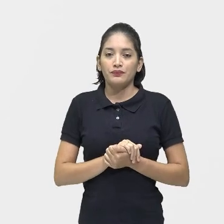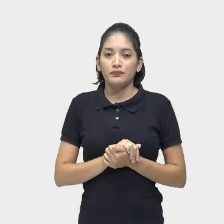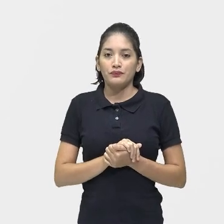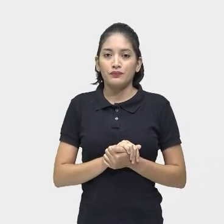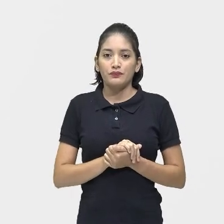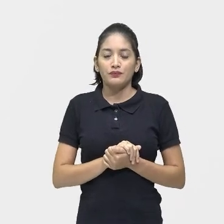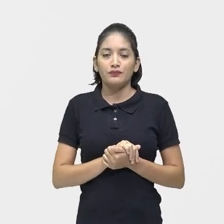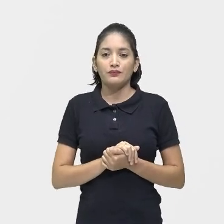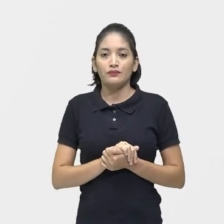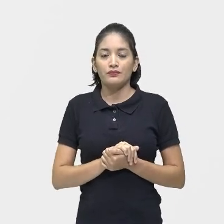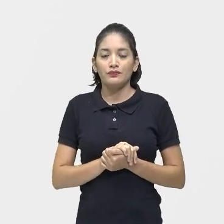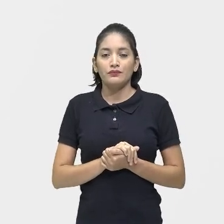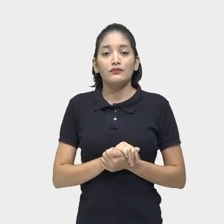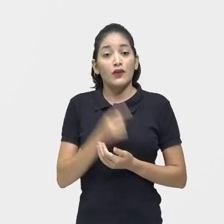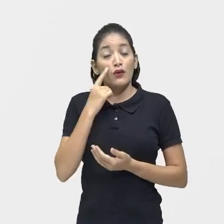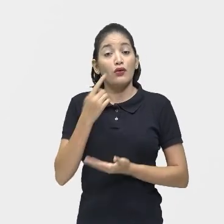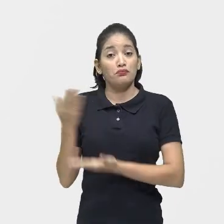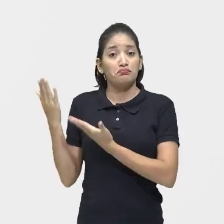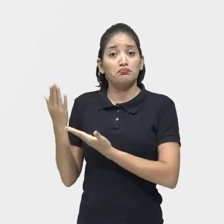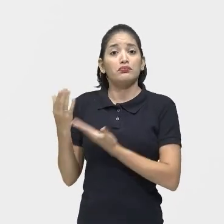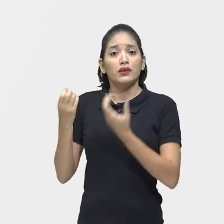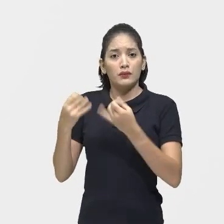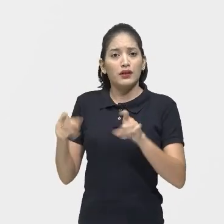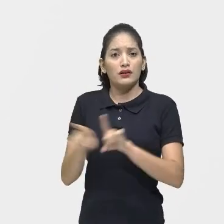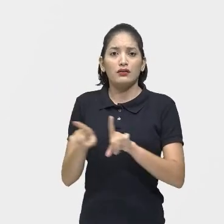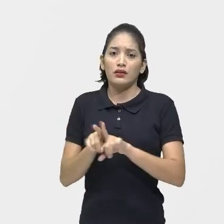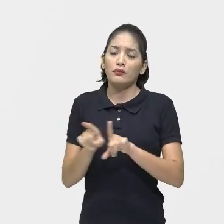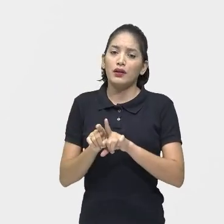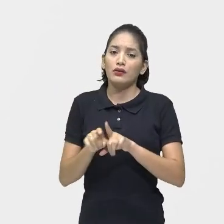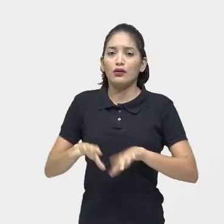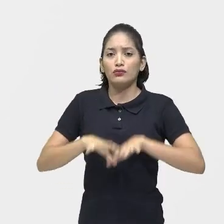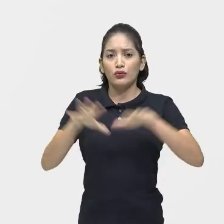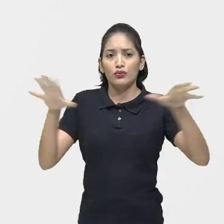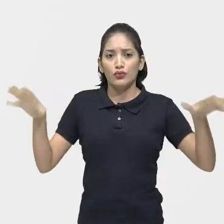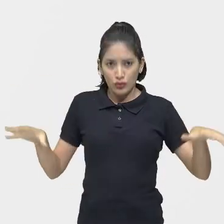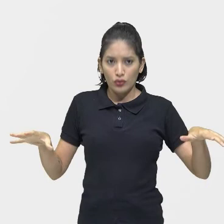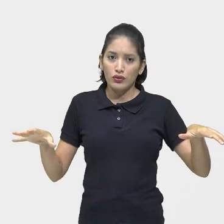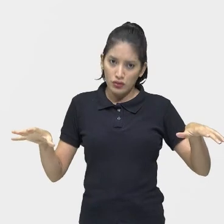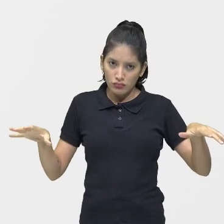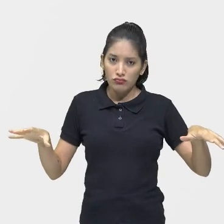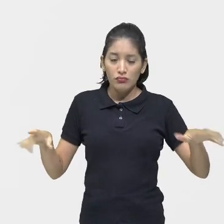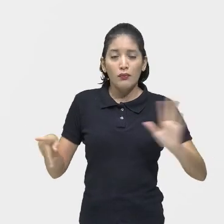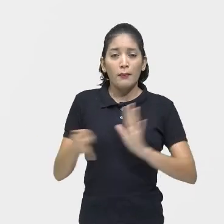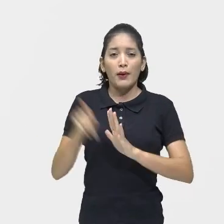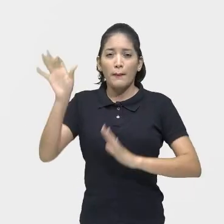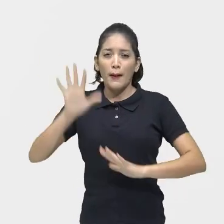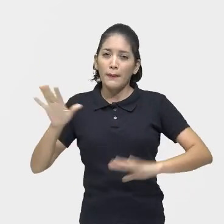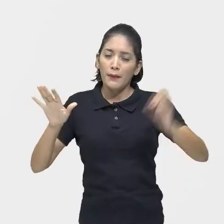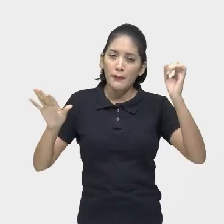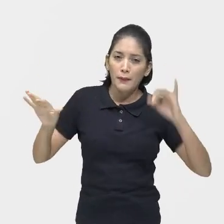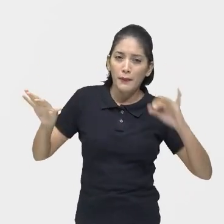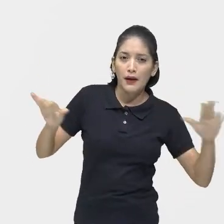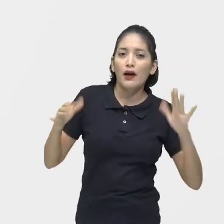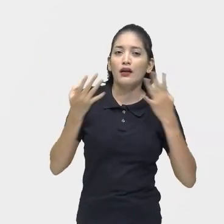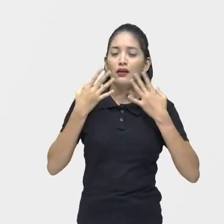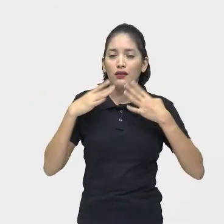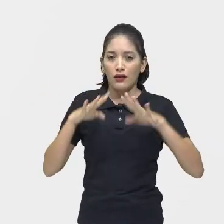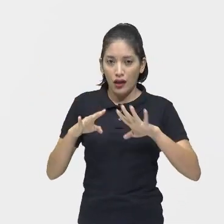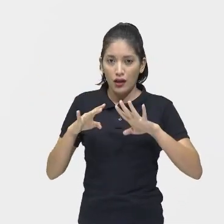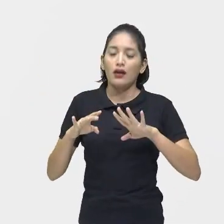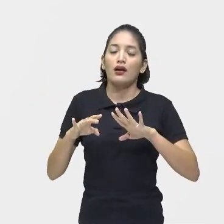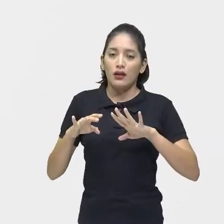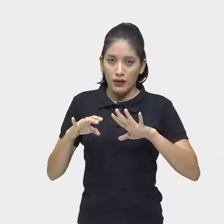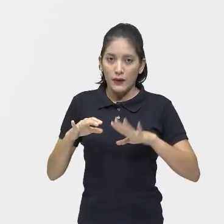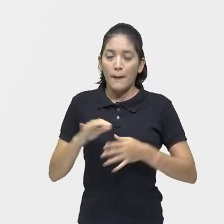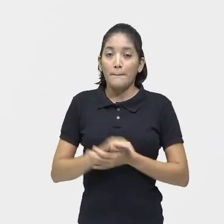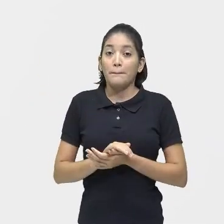questão de número 2, eu coloquei o comentário, né, Europa Ocidental e Europa Oriental é uma divisão regional, né, de natureza, tá bom,